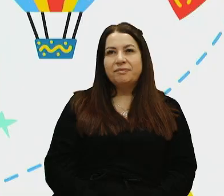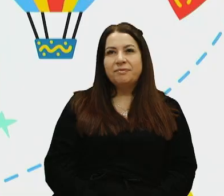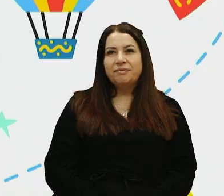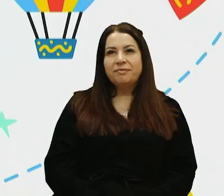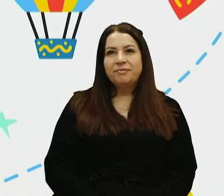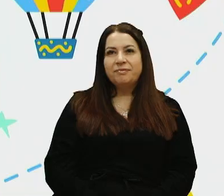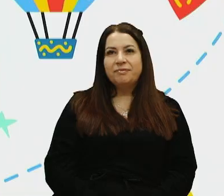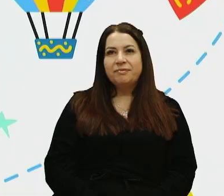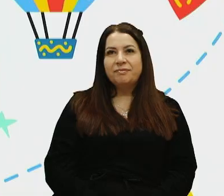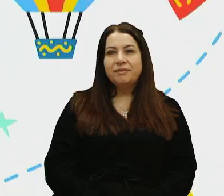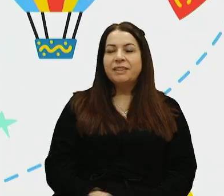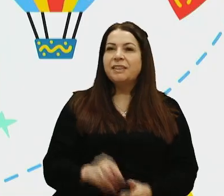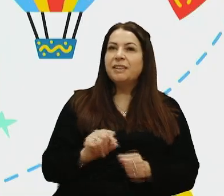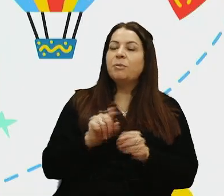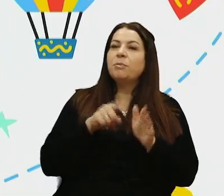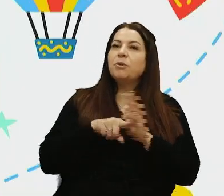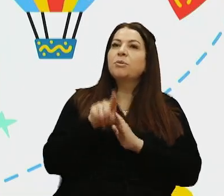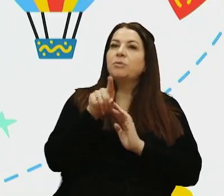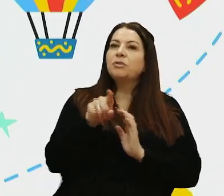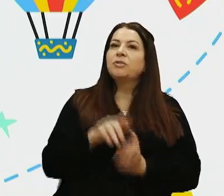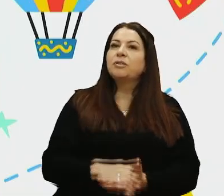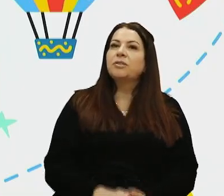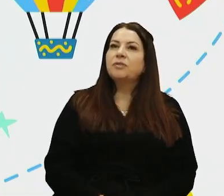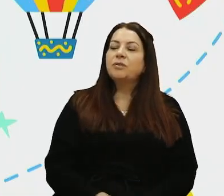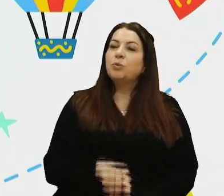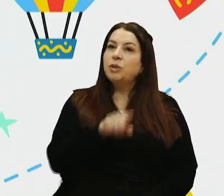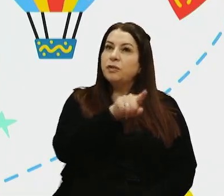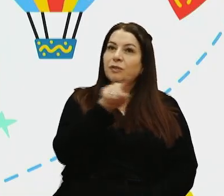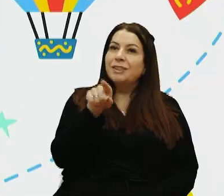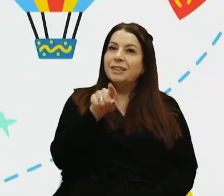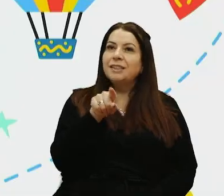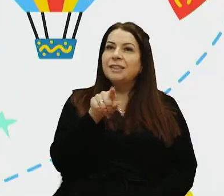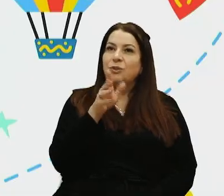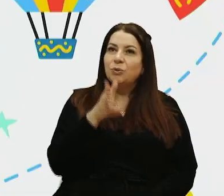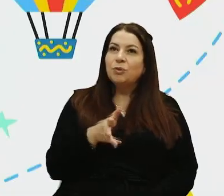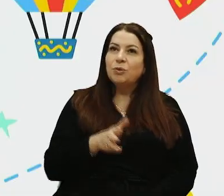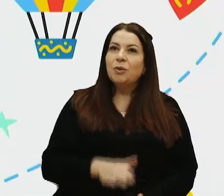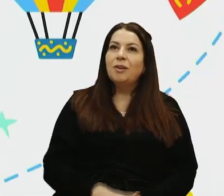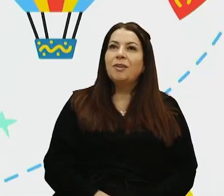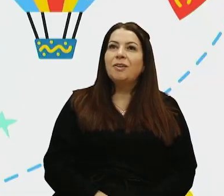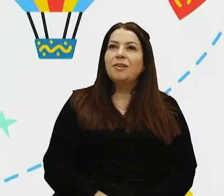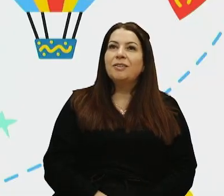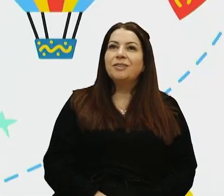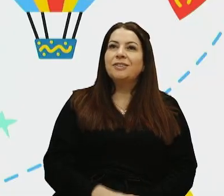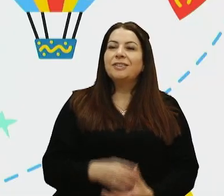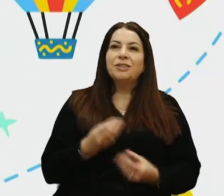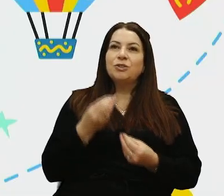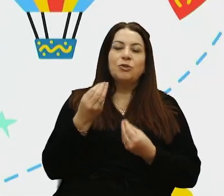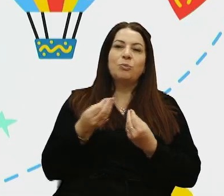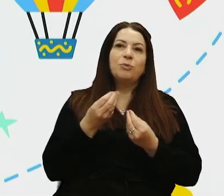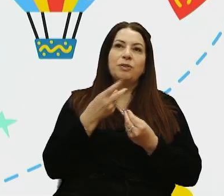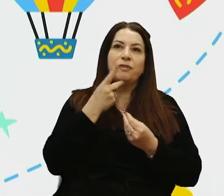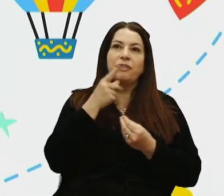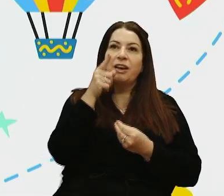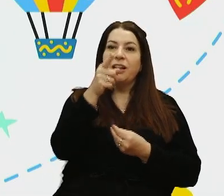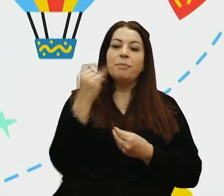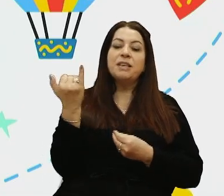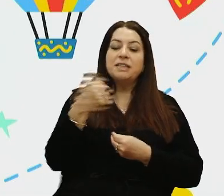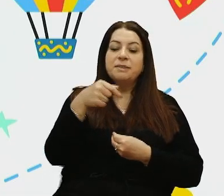A gente tem uma pergunta pra ti. O que você hoje, aí onde você está, diria pra esse